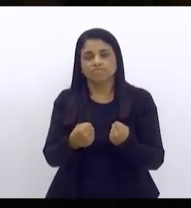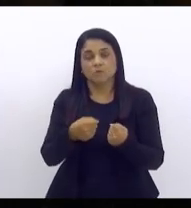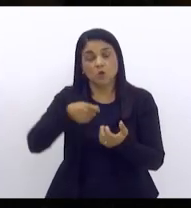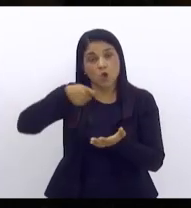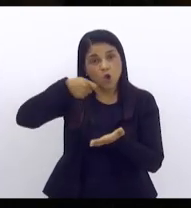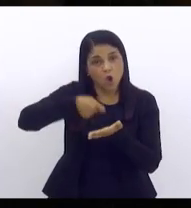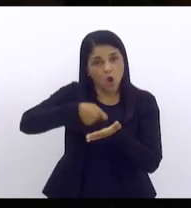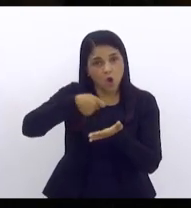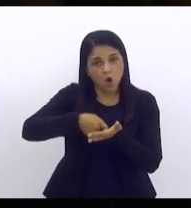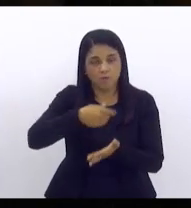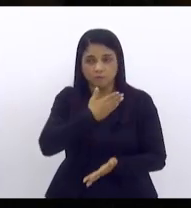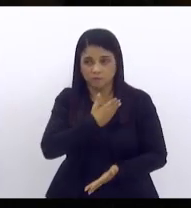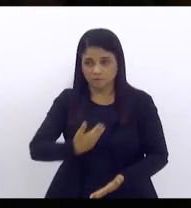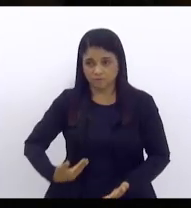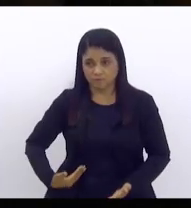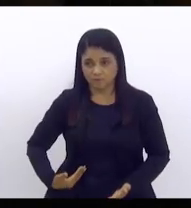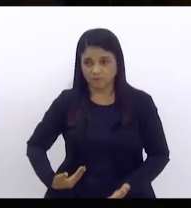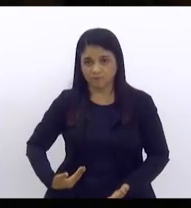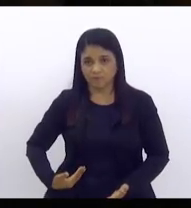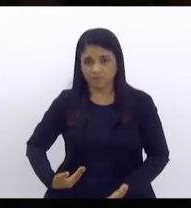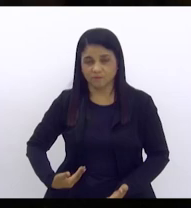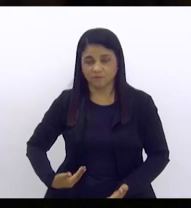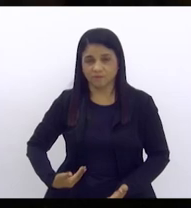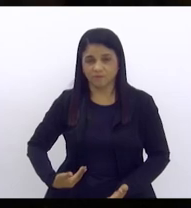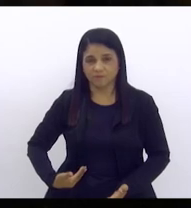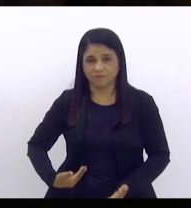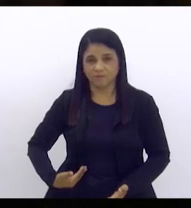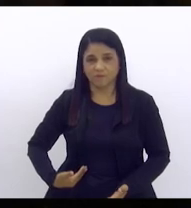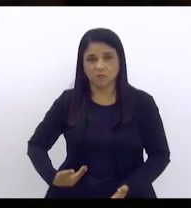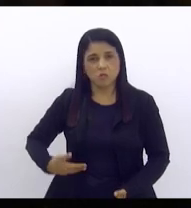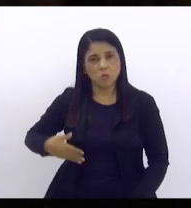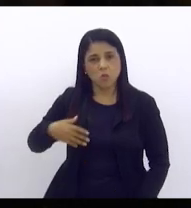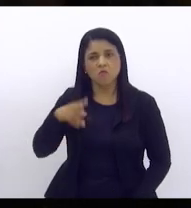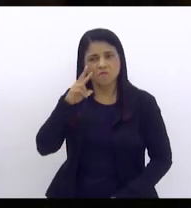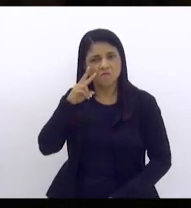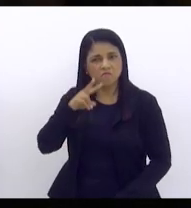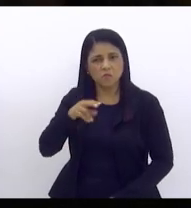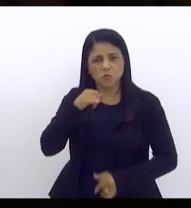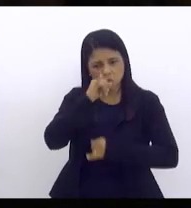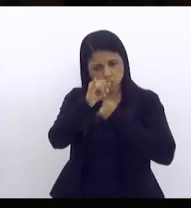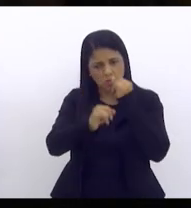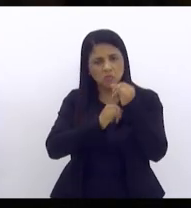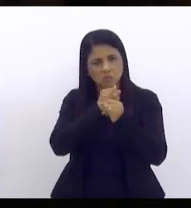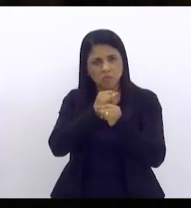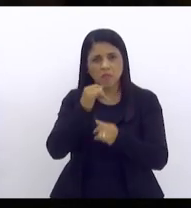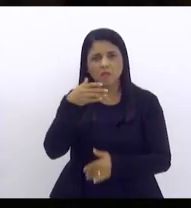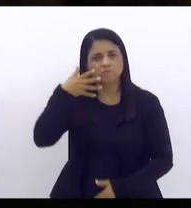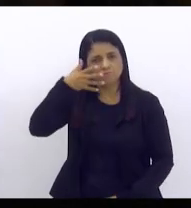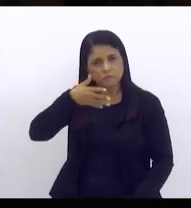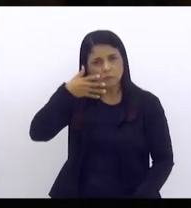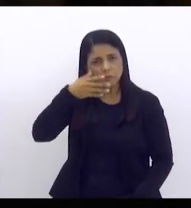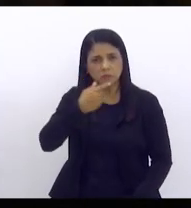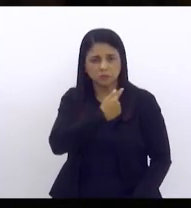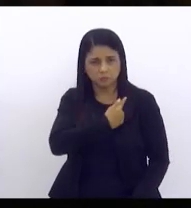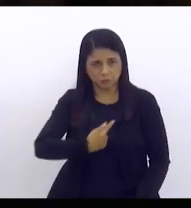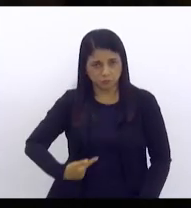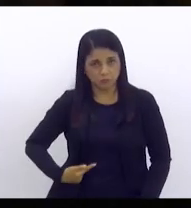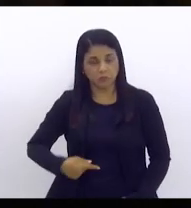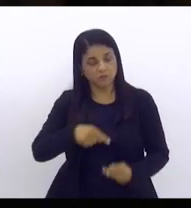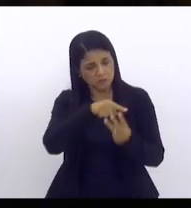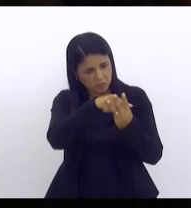do governador, e eu assisti o depoimento dele na internet, com os senhores 3